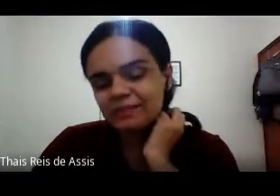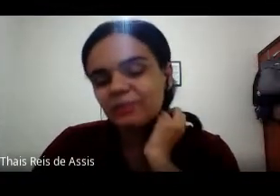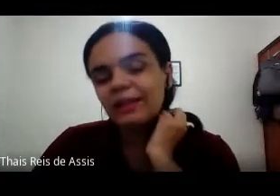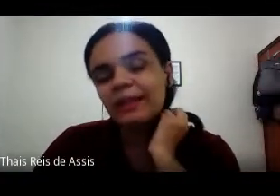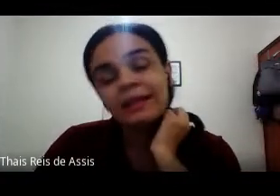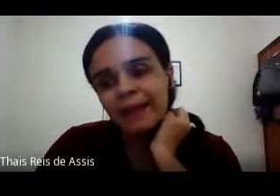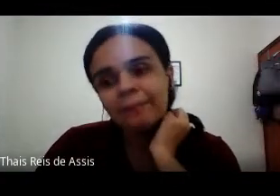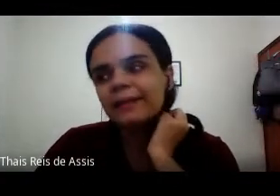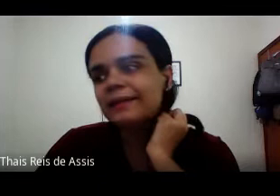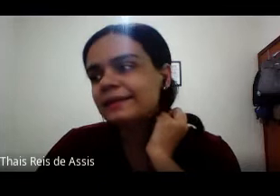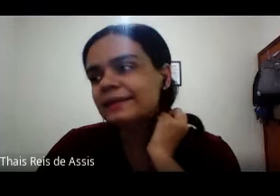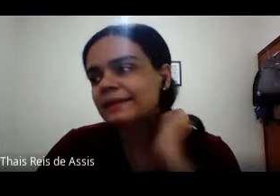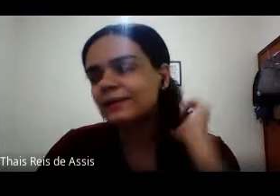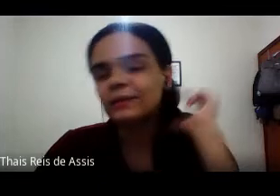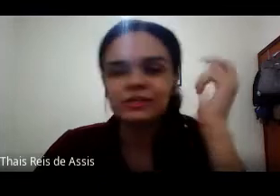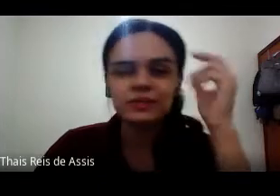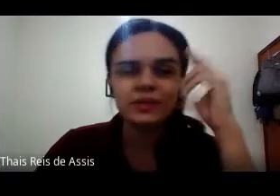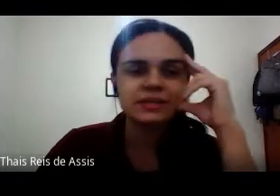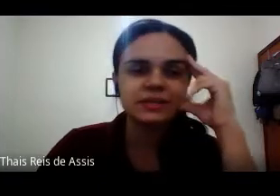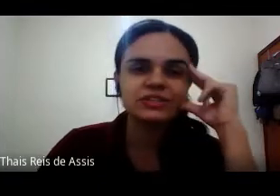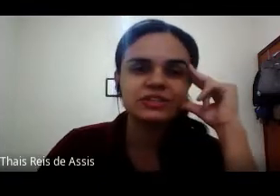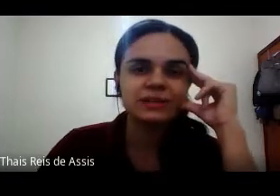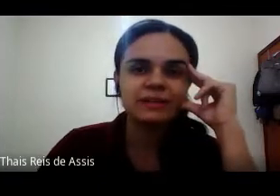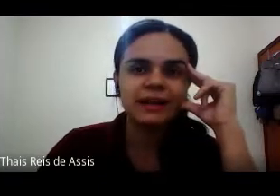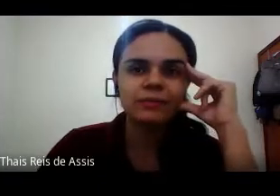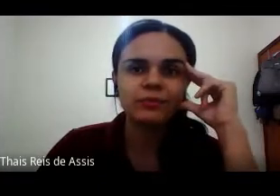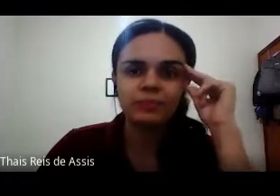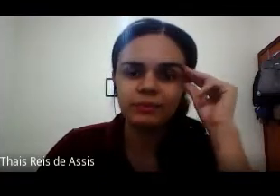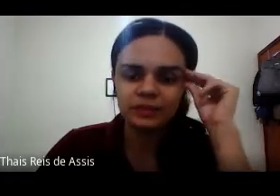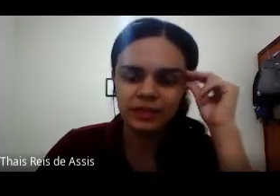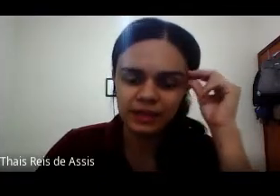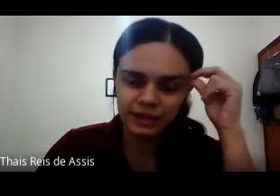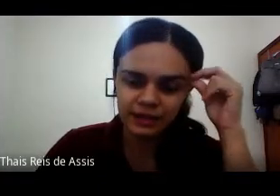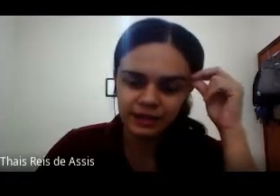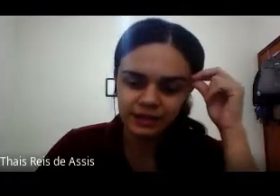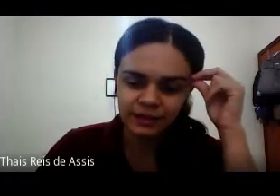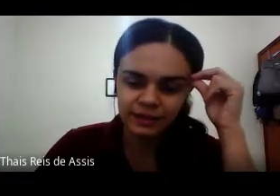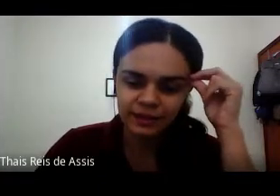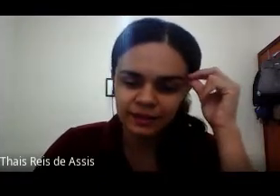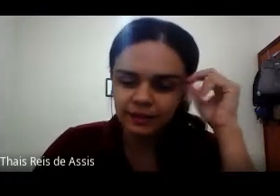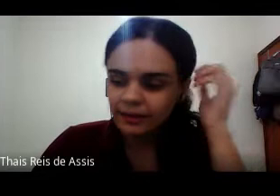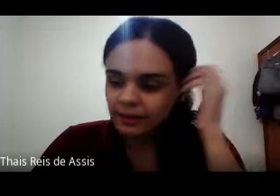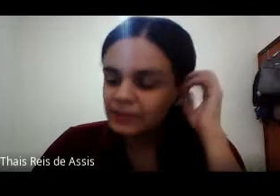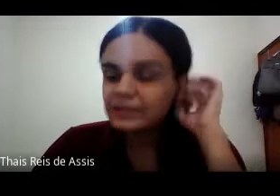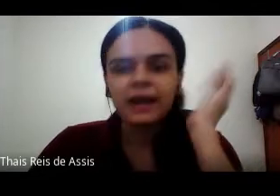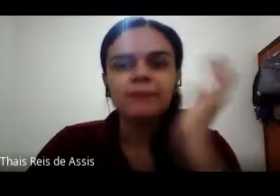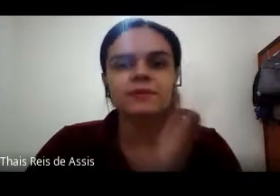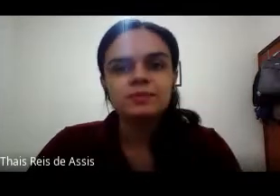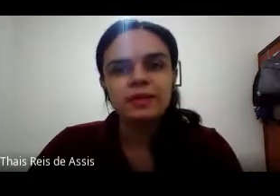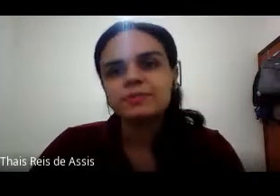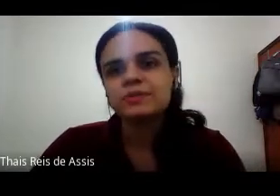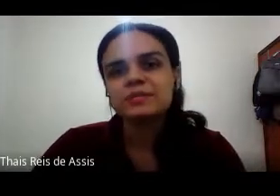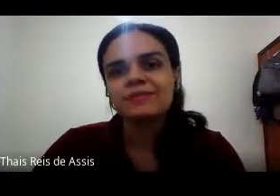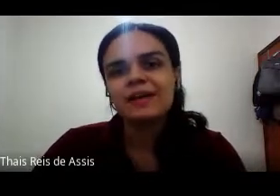nós temos muito, a Terra é plana, dentre outras coisas aí que a gente tem que trabalhar muito para poder mostrar